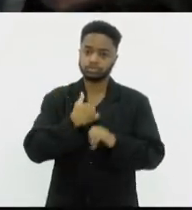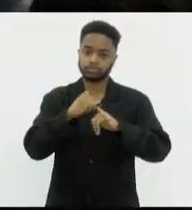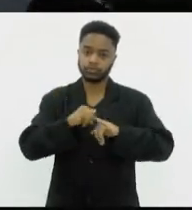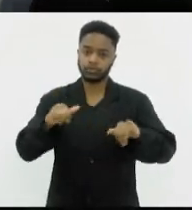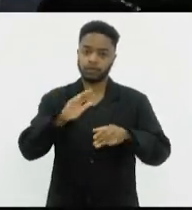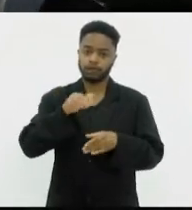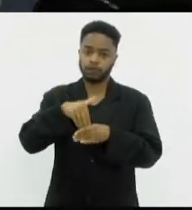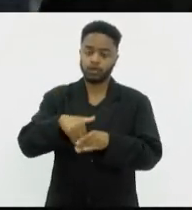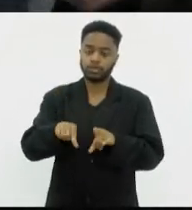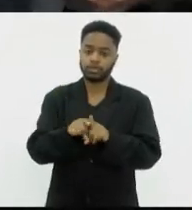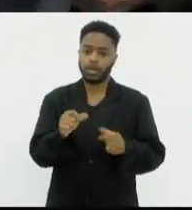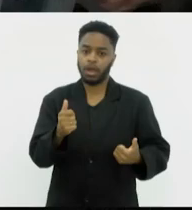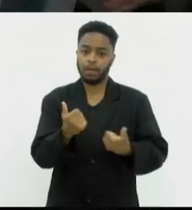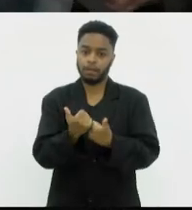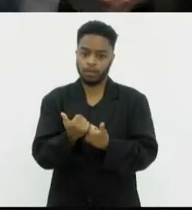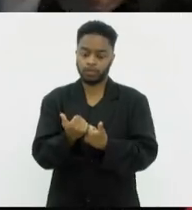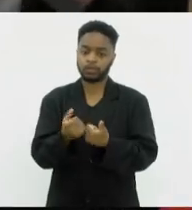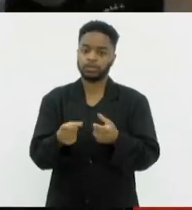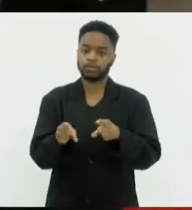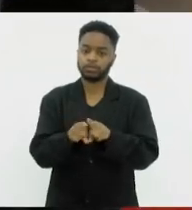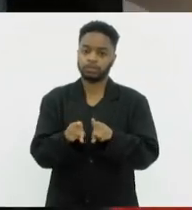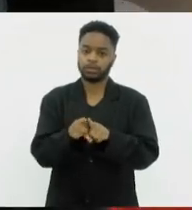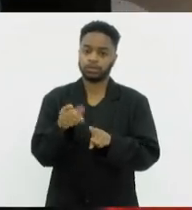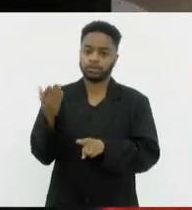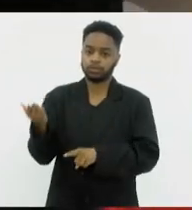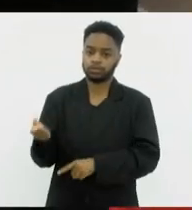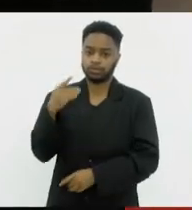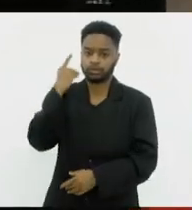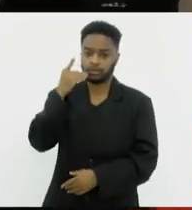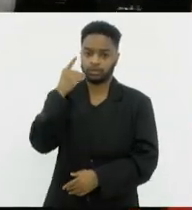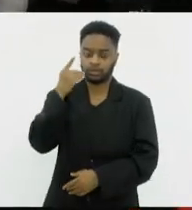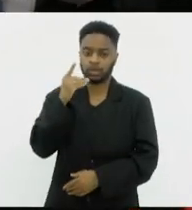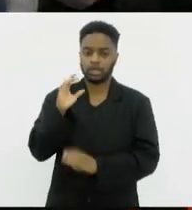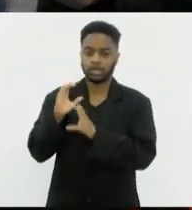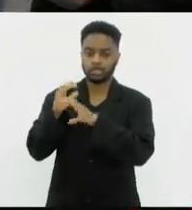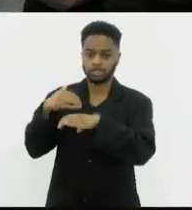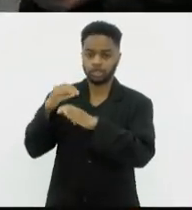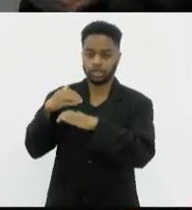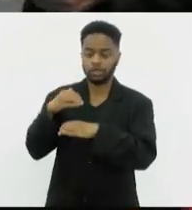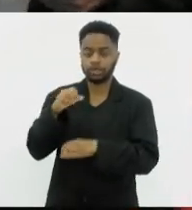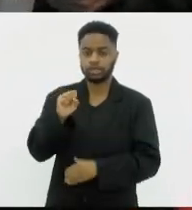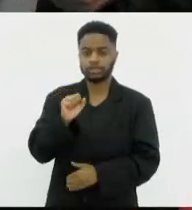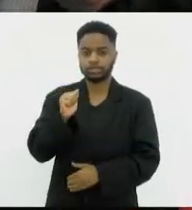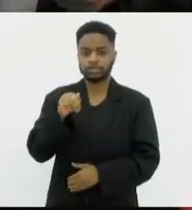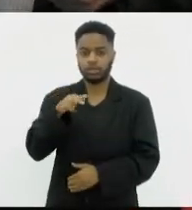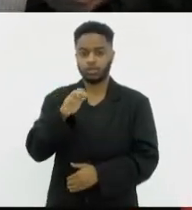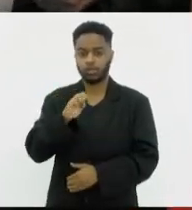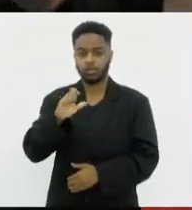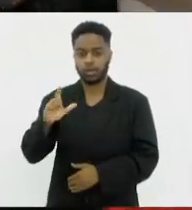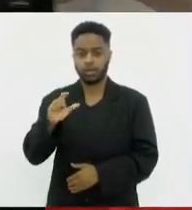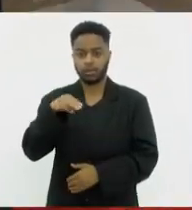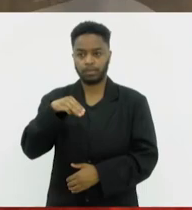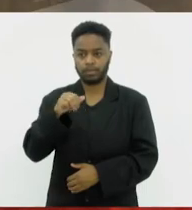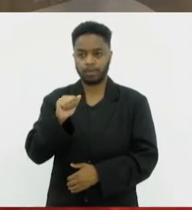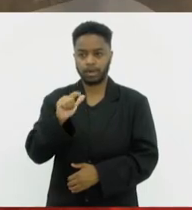e o nosso apoio, e também do deputado engenheiro Samuel